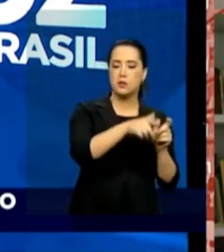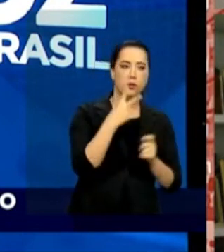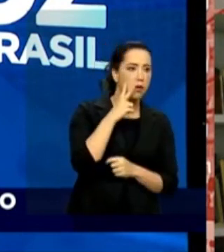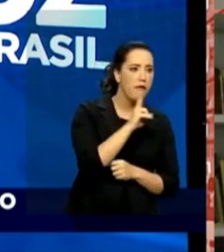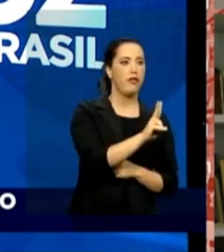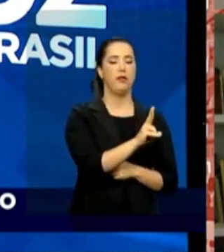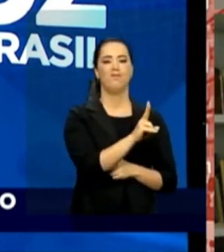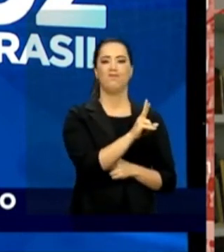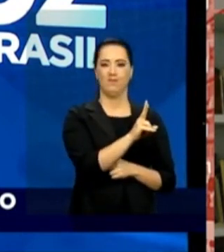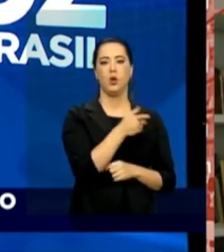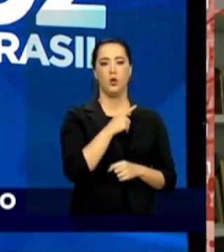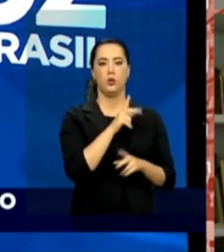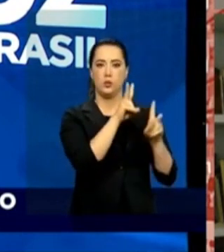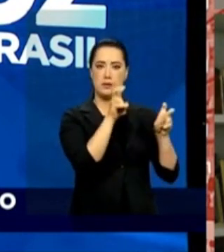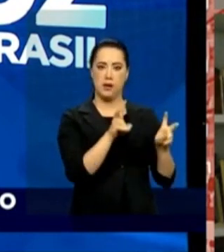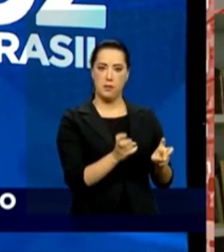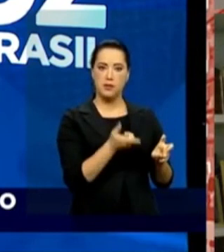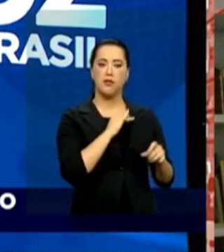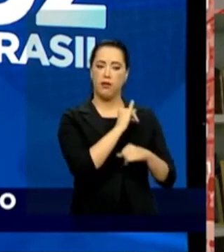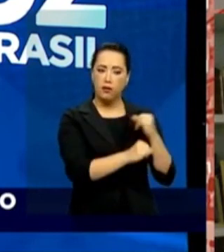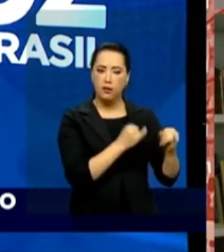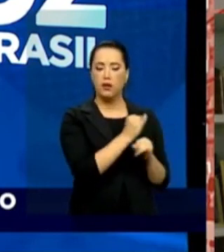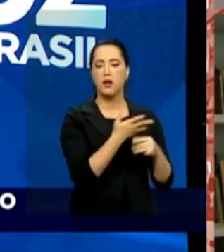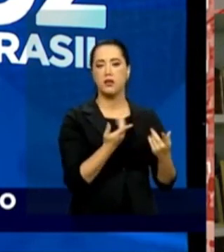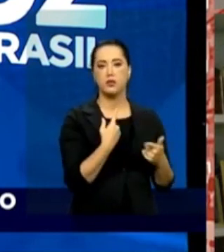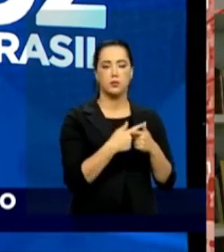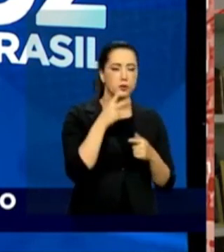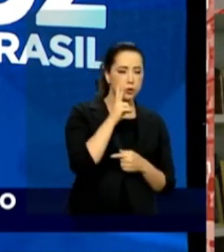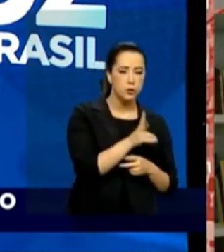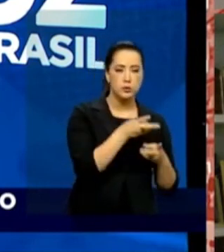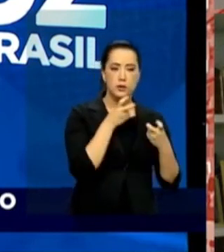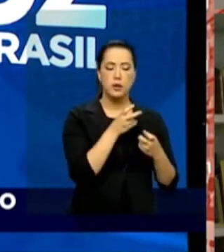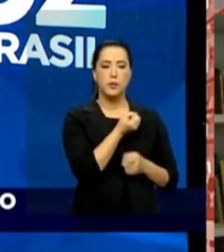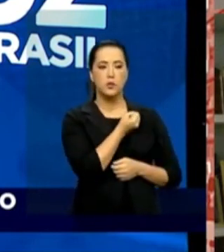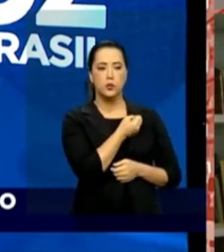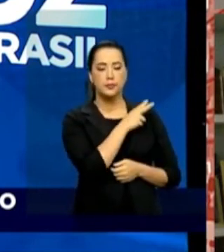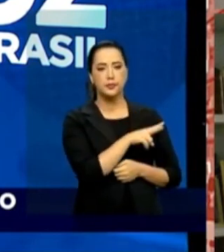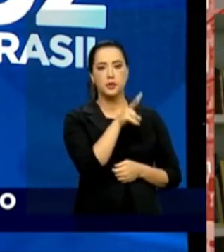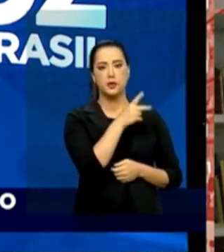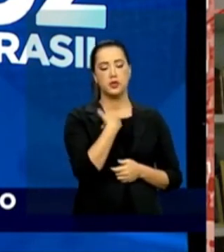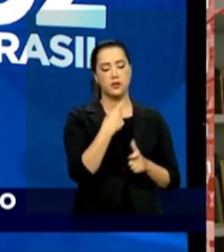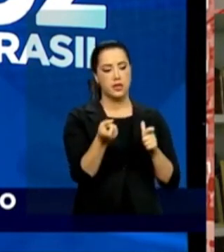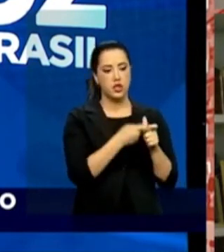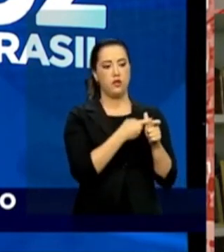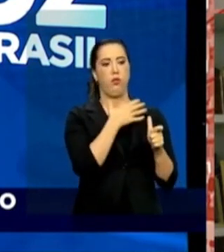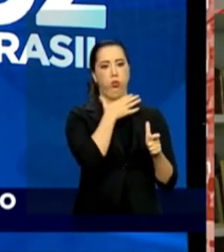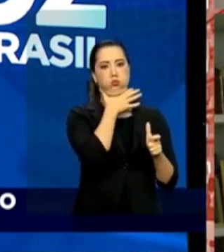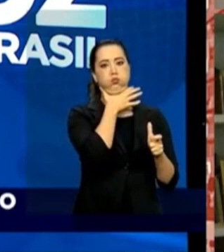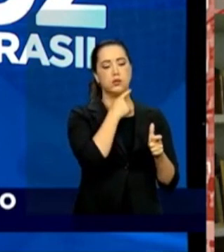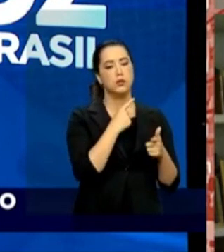tem que processar, você tem que agregar valor. E para isso é preciso financiamento, mas a taxas de juros compatíveis